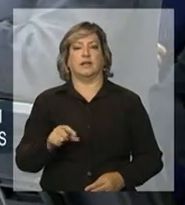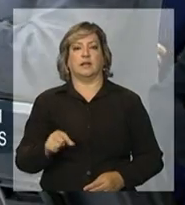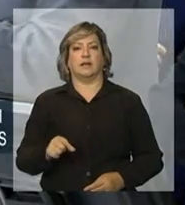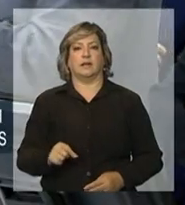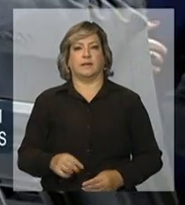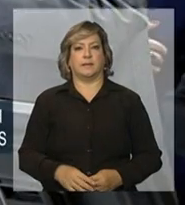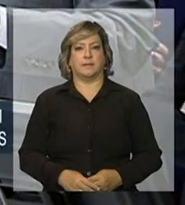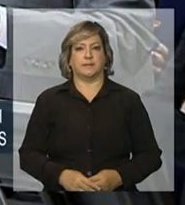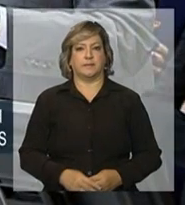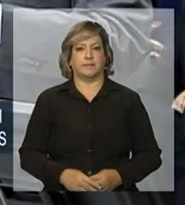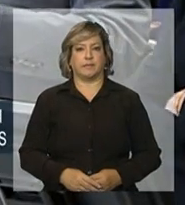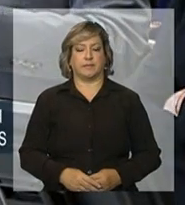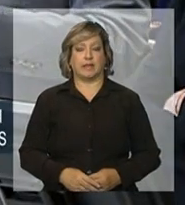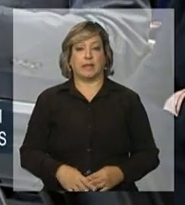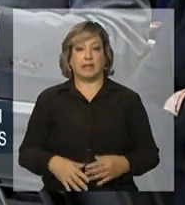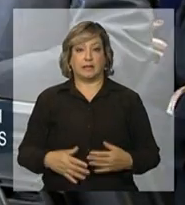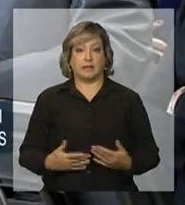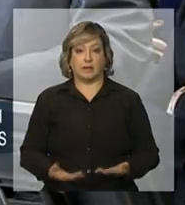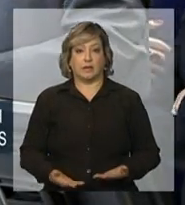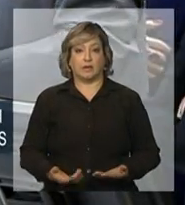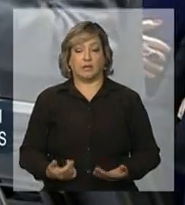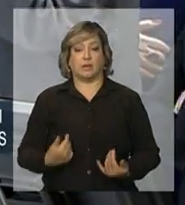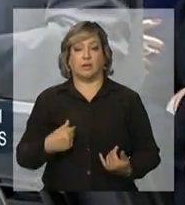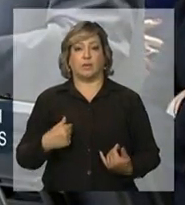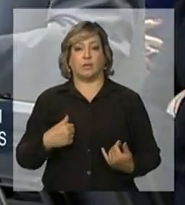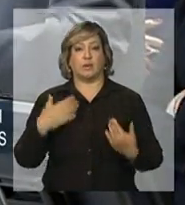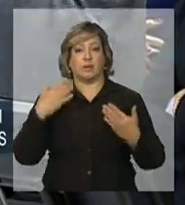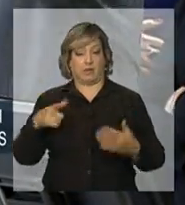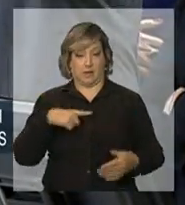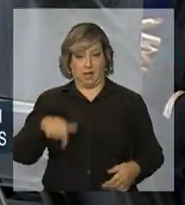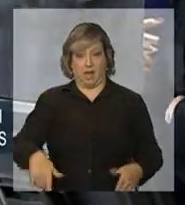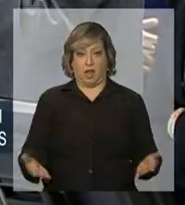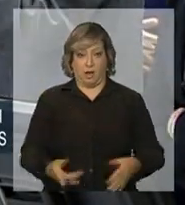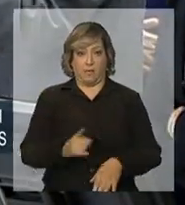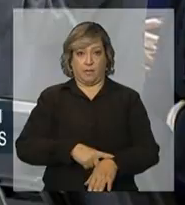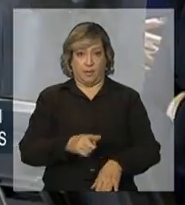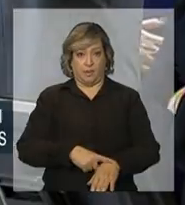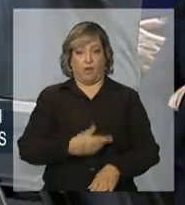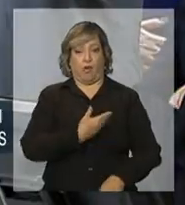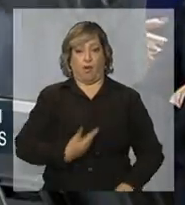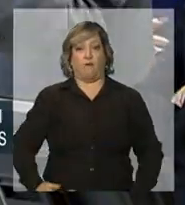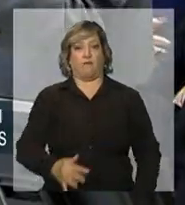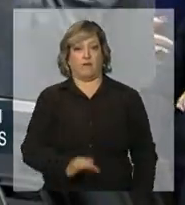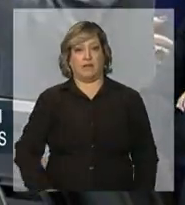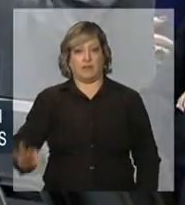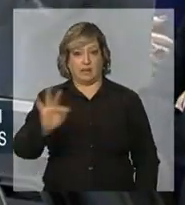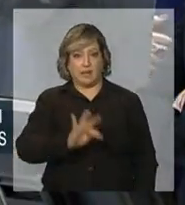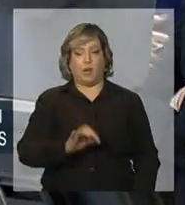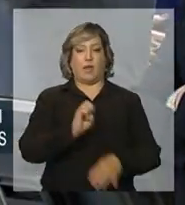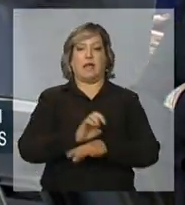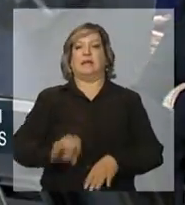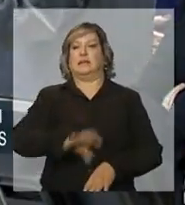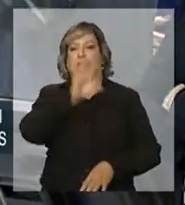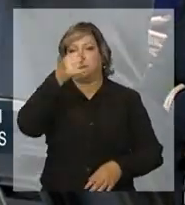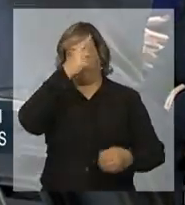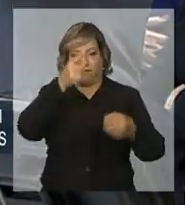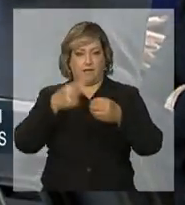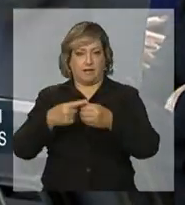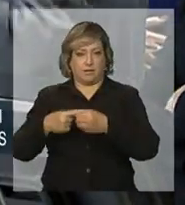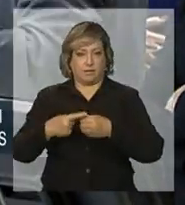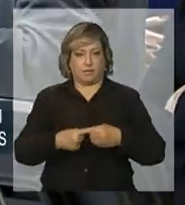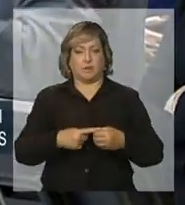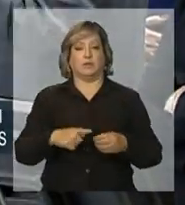dos delitos. Portanto, eu acho que nesse momento, governo federal, governos estaduais, prefeituras, estão dando uma resposta